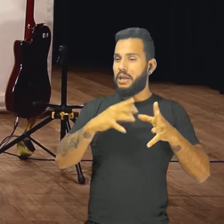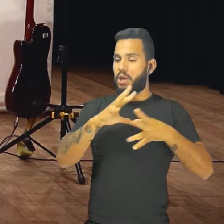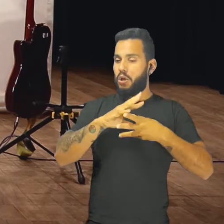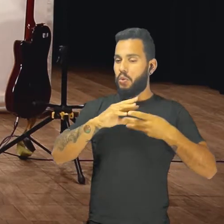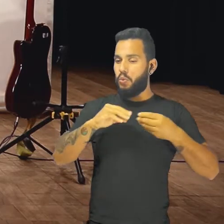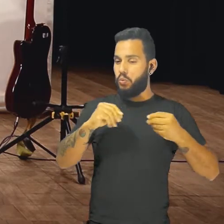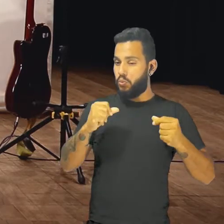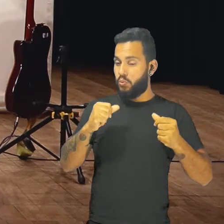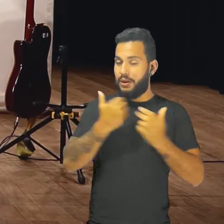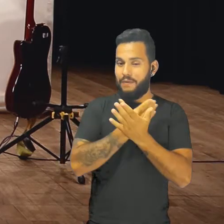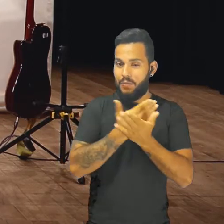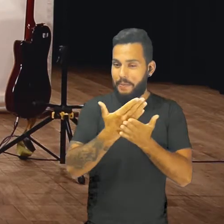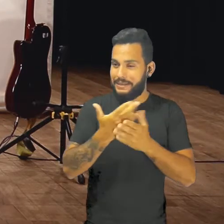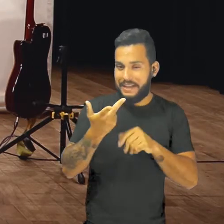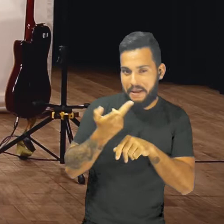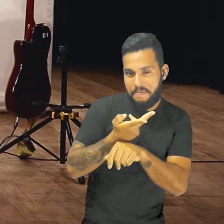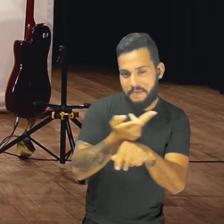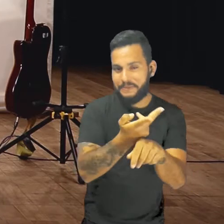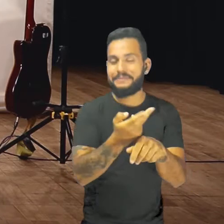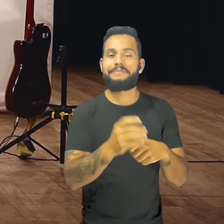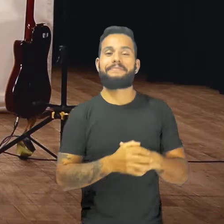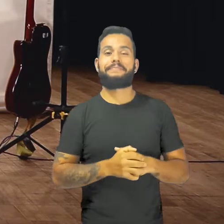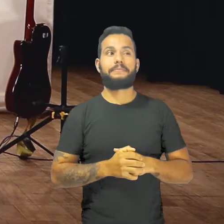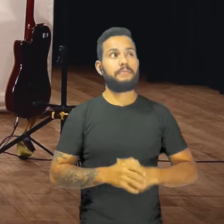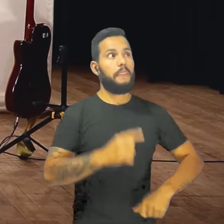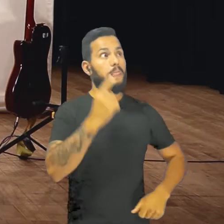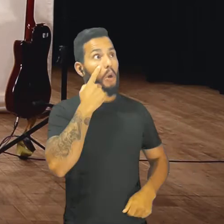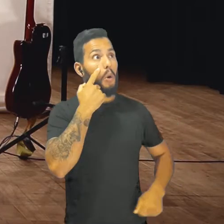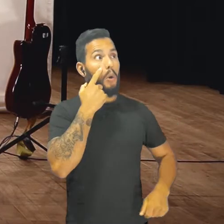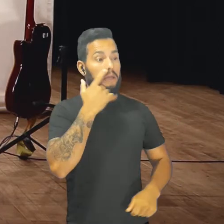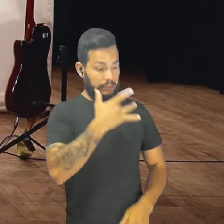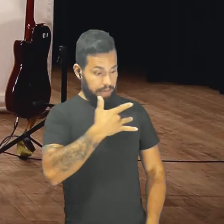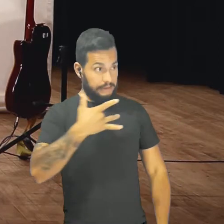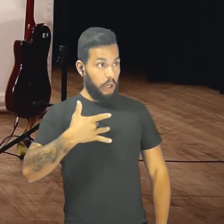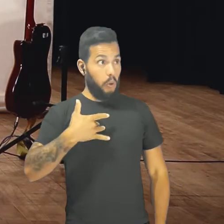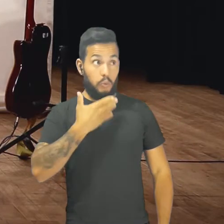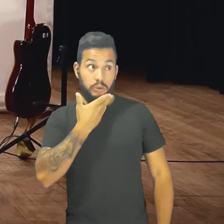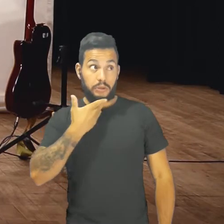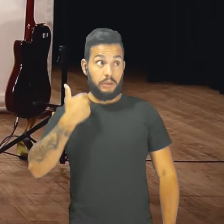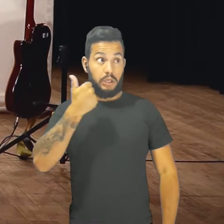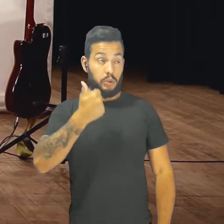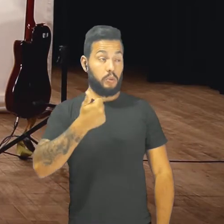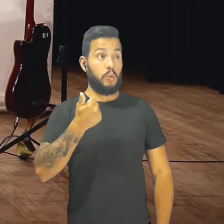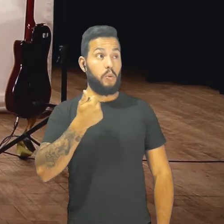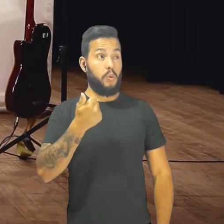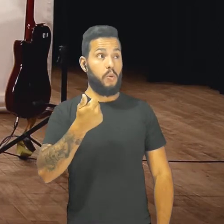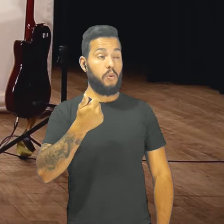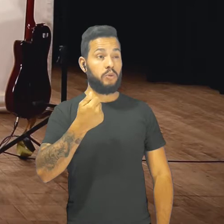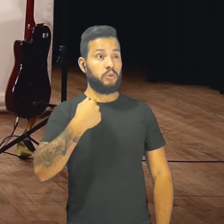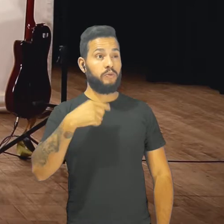vamos iniciar a procura? Olha, seu lobo, se a saúde é o seu tesouro, e na lobeira iremos